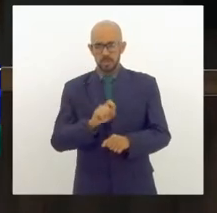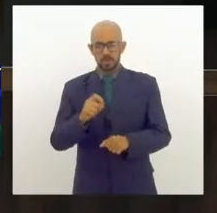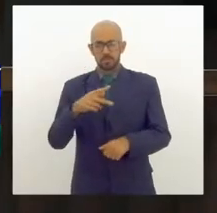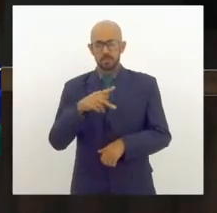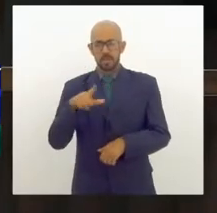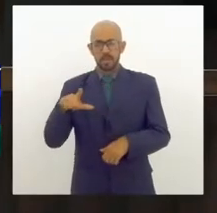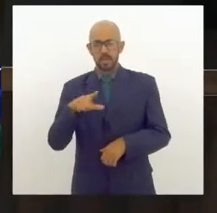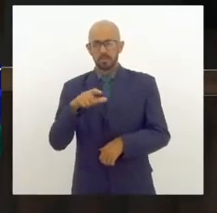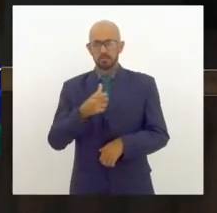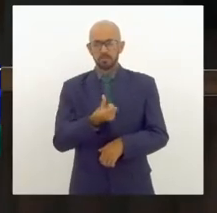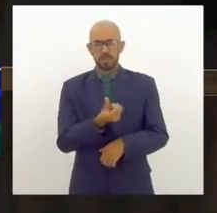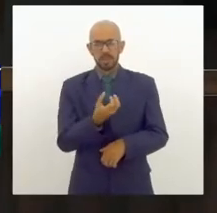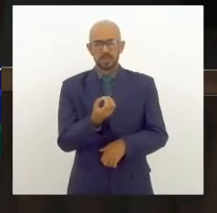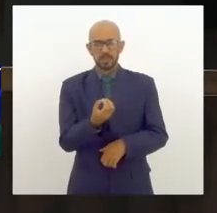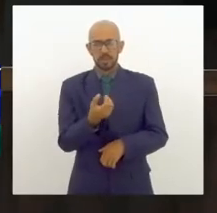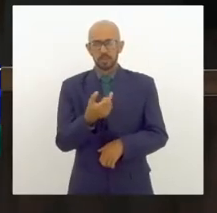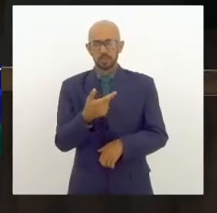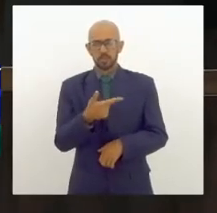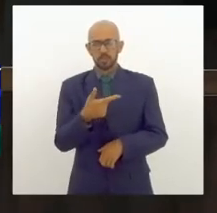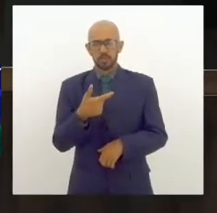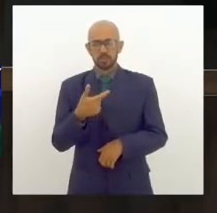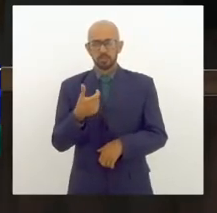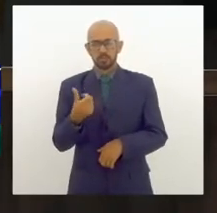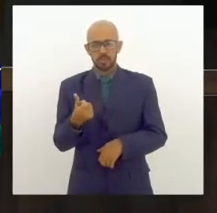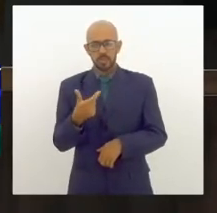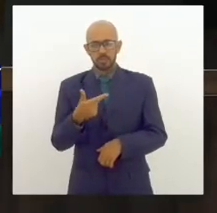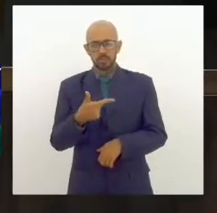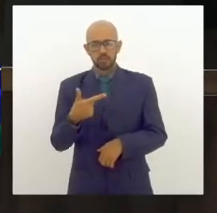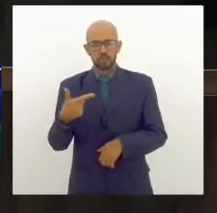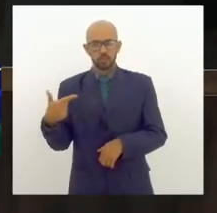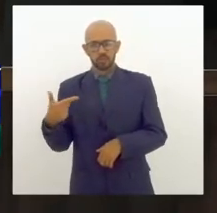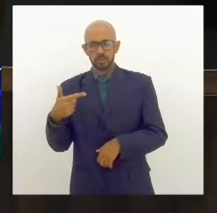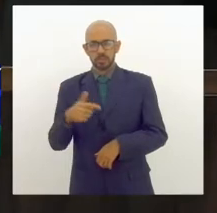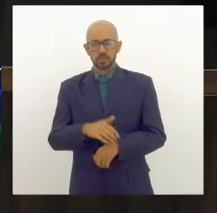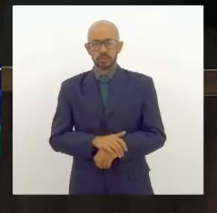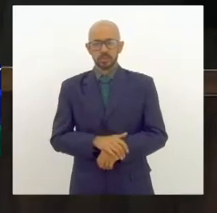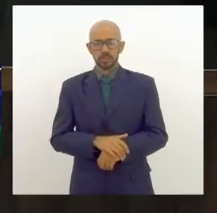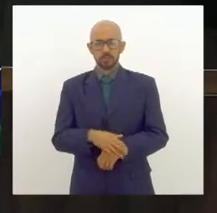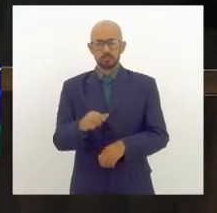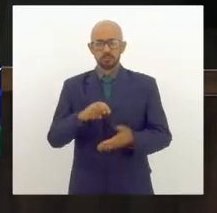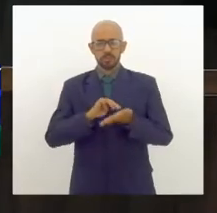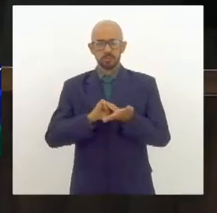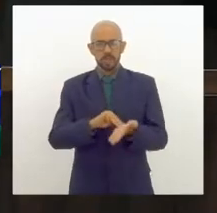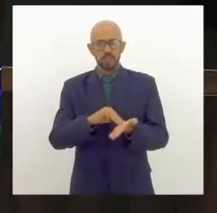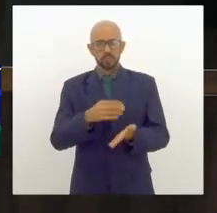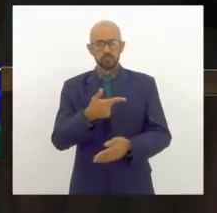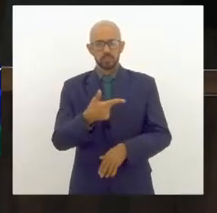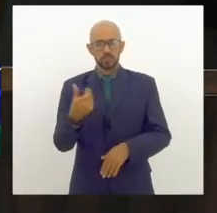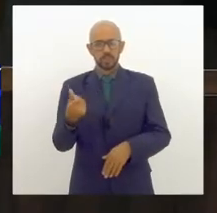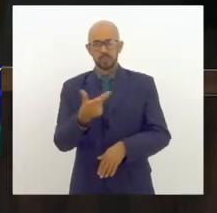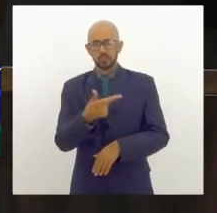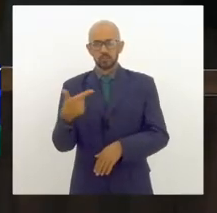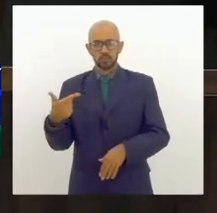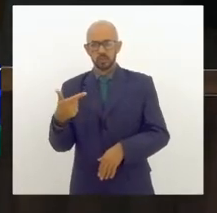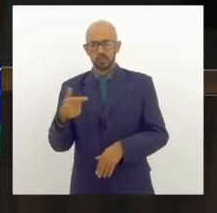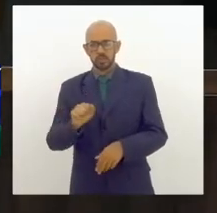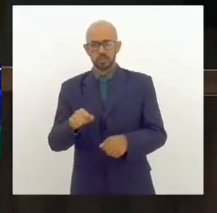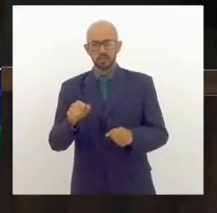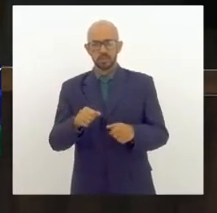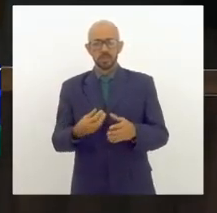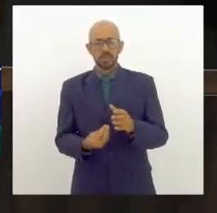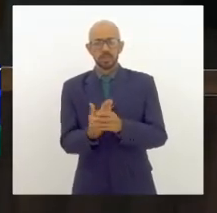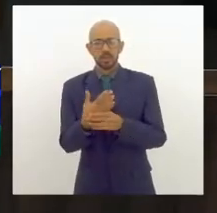Lei 6026-22, de autoria do Poder Executivo, mensagem 2622, institui a política estadual do